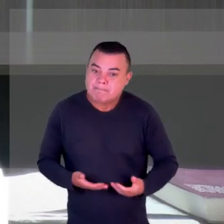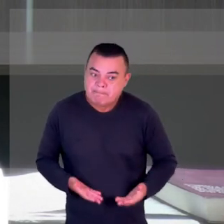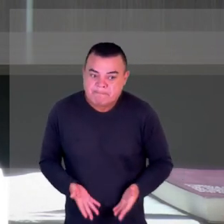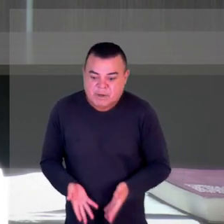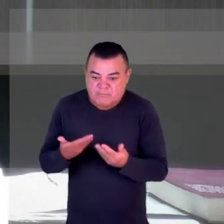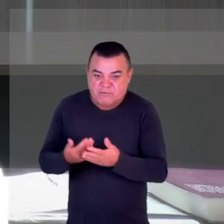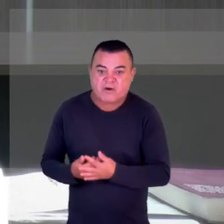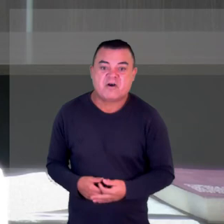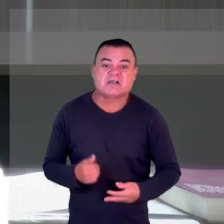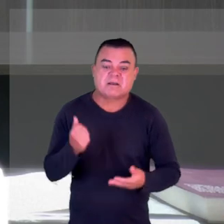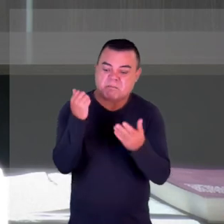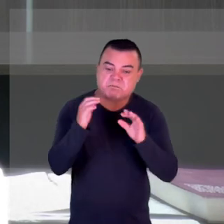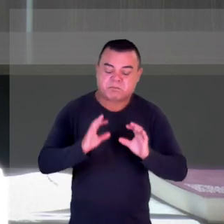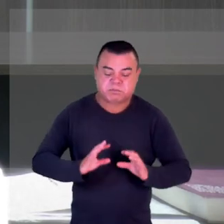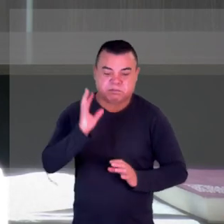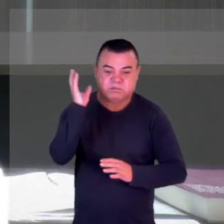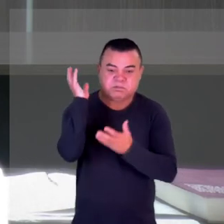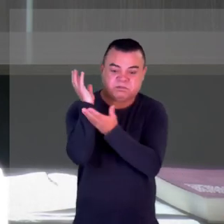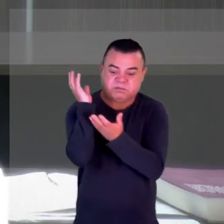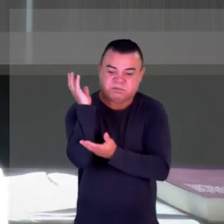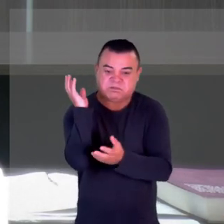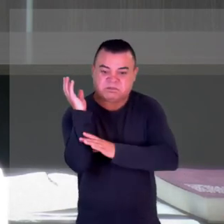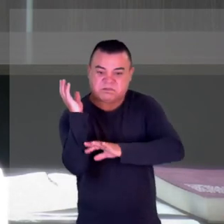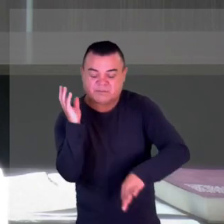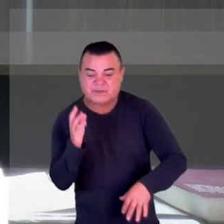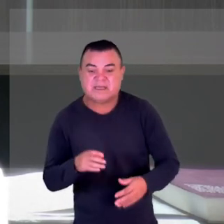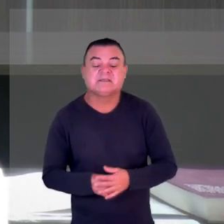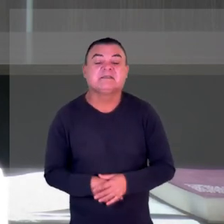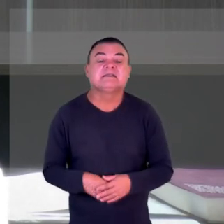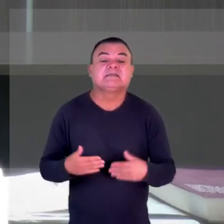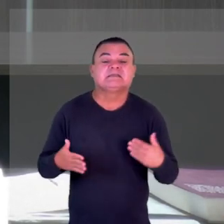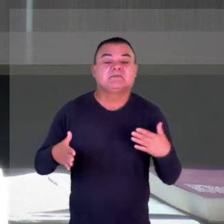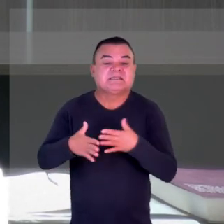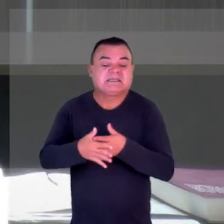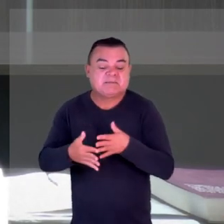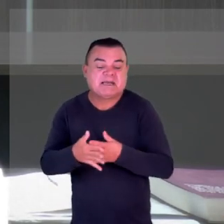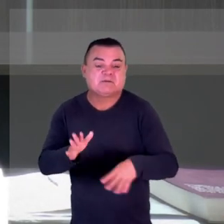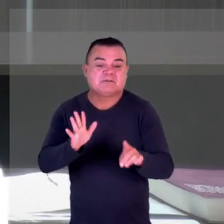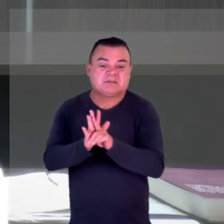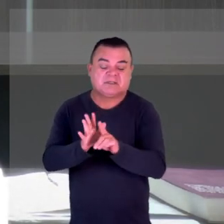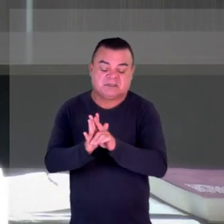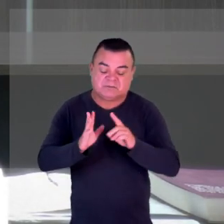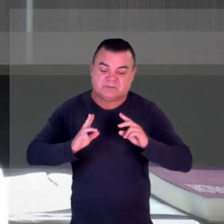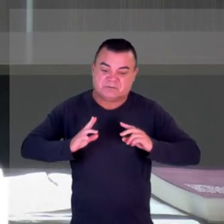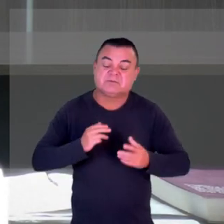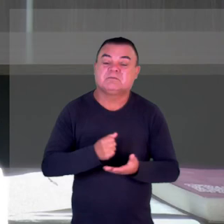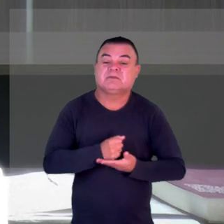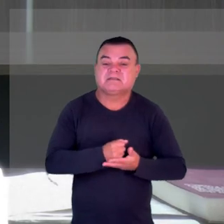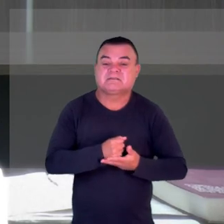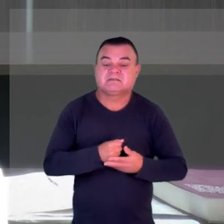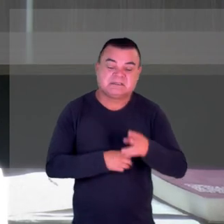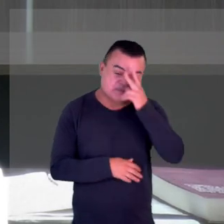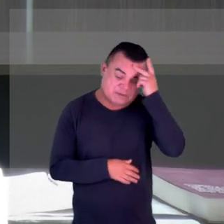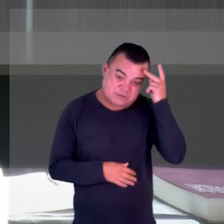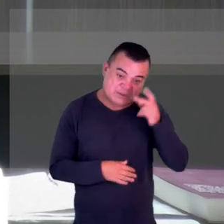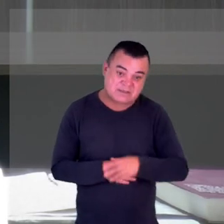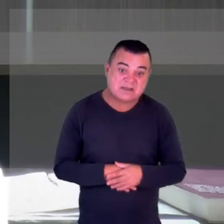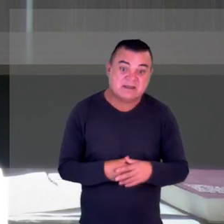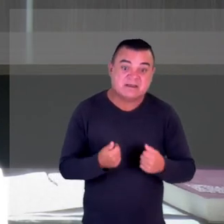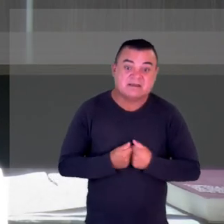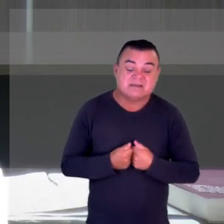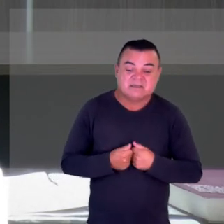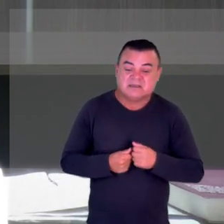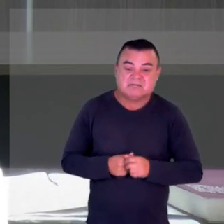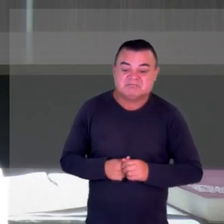desmatamento elas provocam danos aos direitos fundamentais das pessoas e elas atuam hoje praticamente